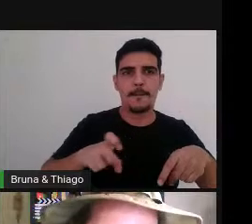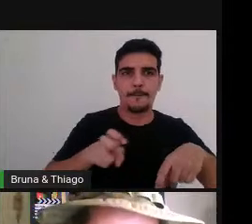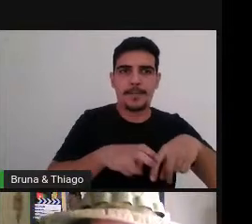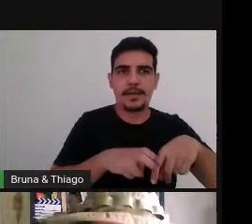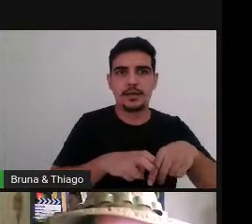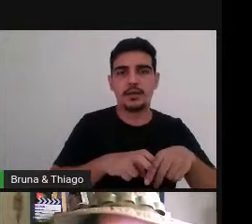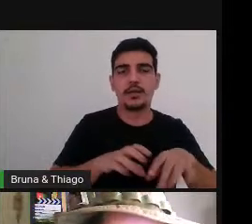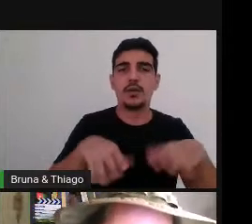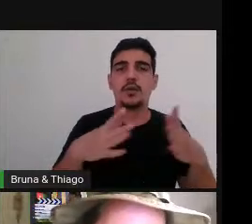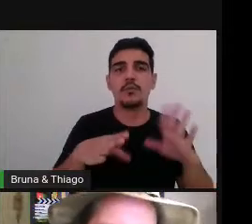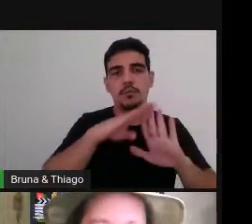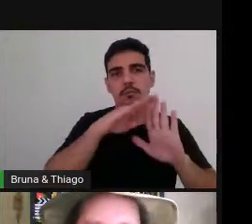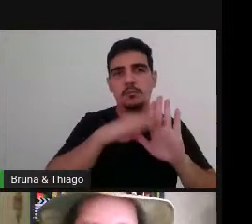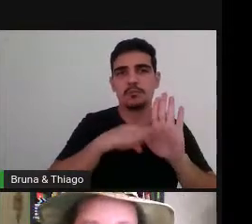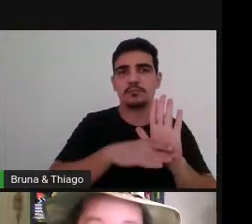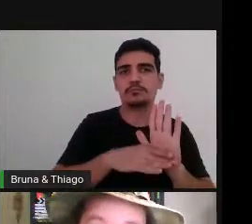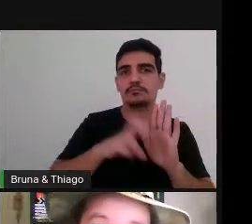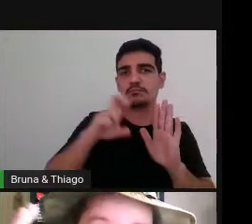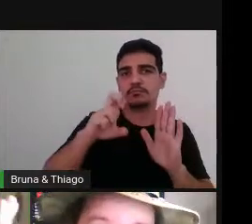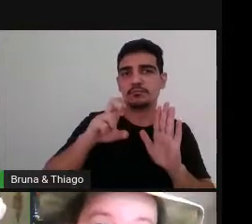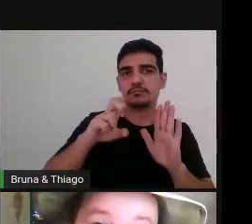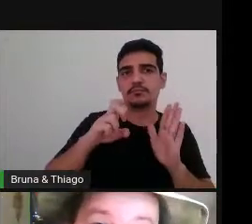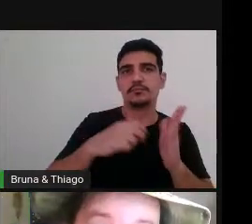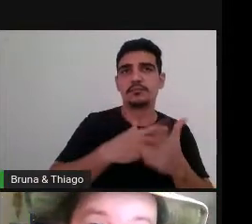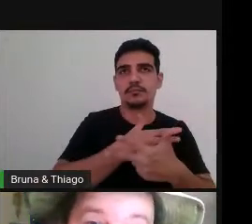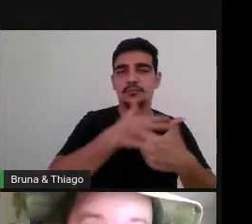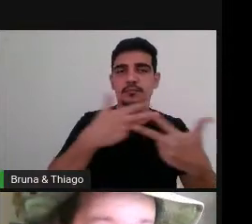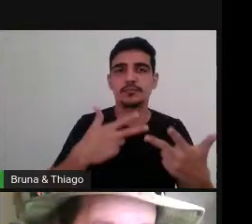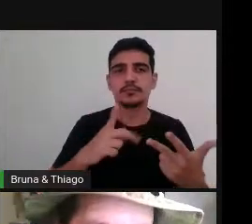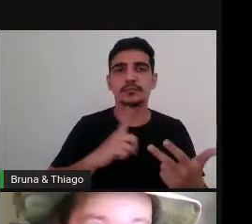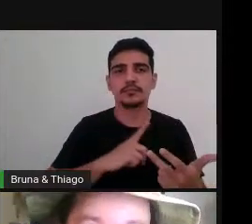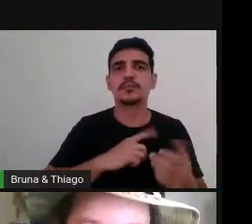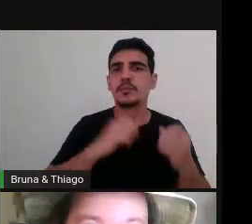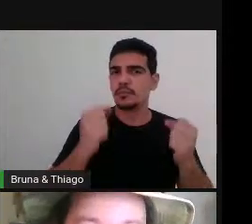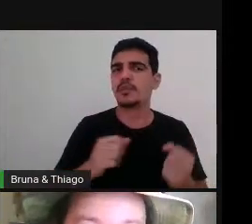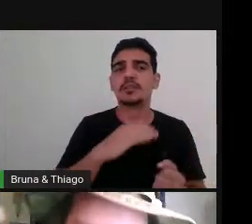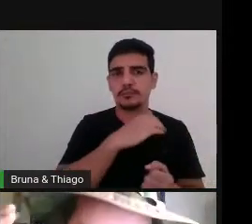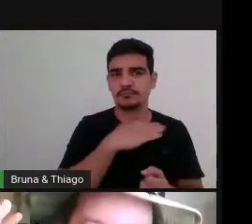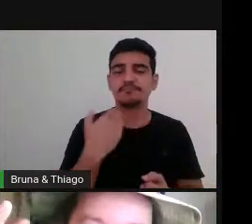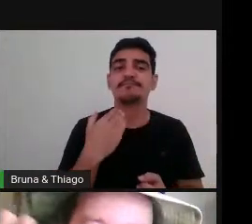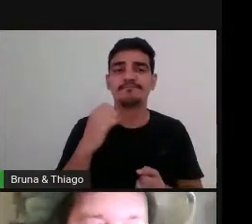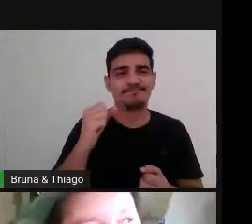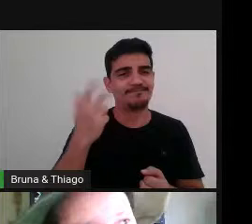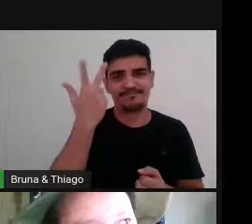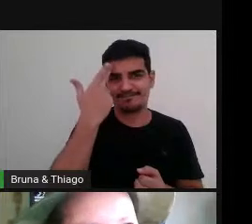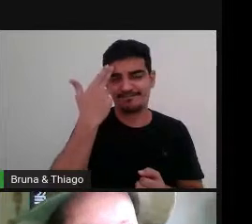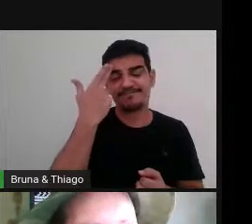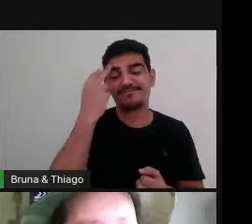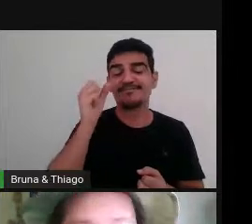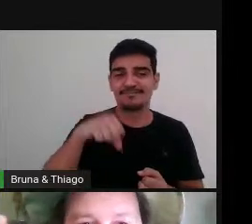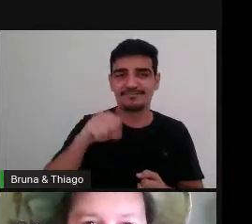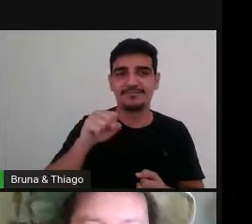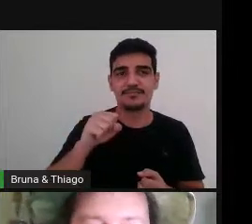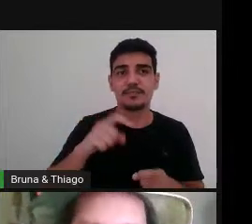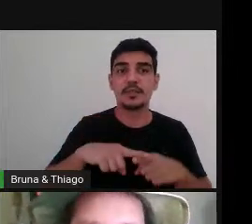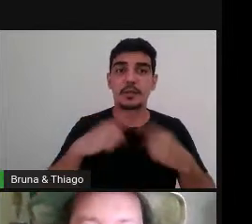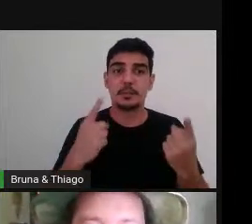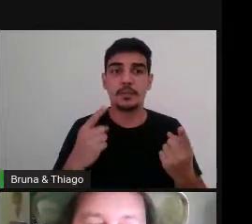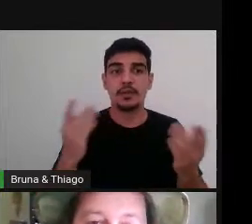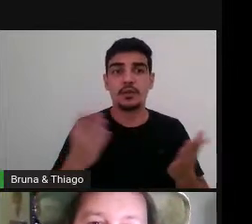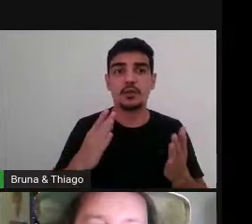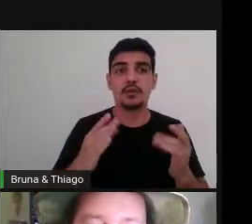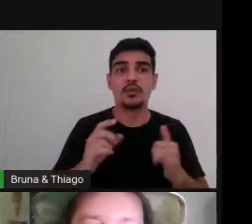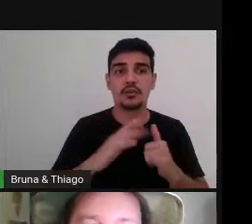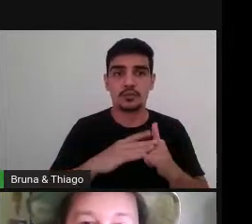um elapídico, bom, acho que todos vocês sabem que podemos morrer. Isso é fato. Hoje no YouTube,